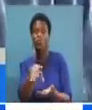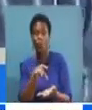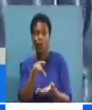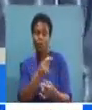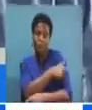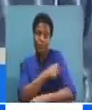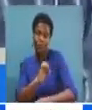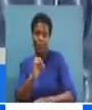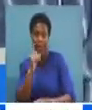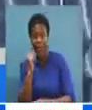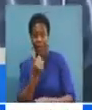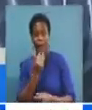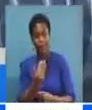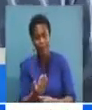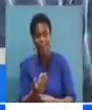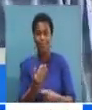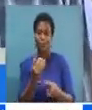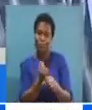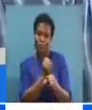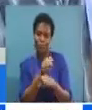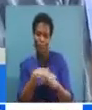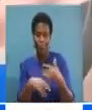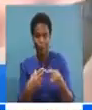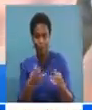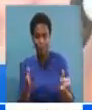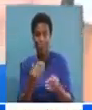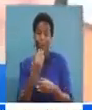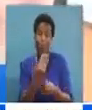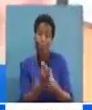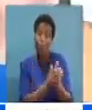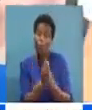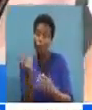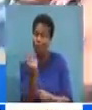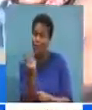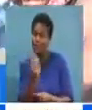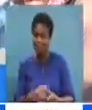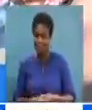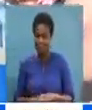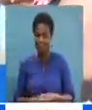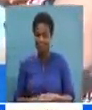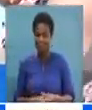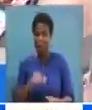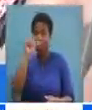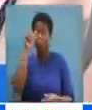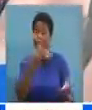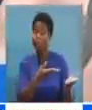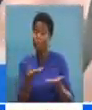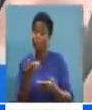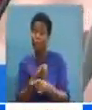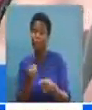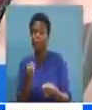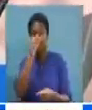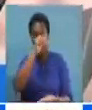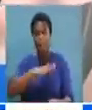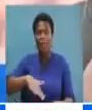agradeceu pela infraestrutura à hora inaugurada e aproveitou para fazer 2 pedidos. Eu saber que o teu orgulho, mo, foi um praça marcando a